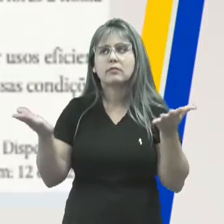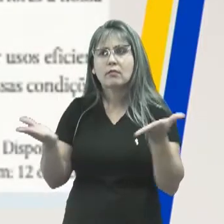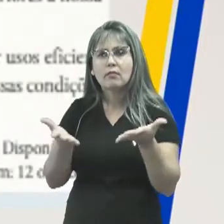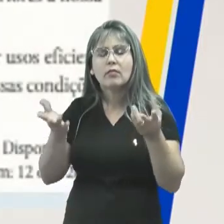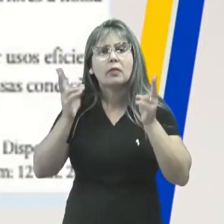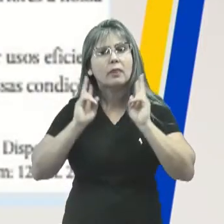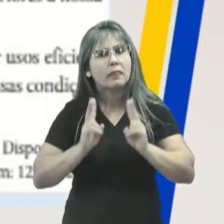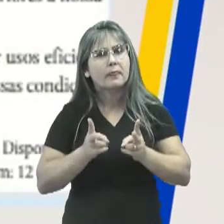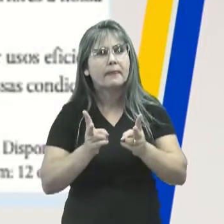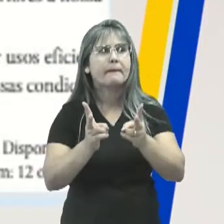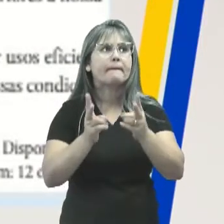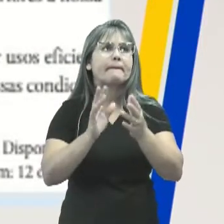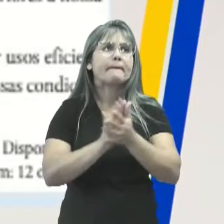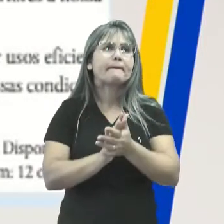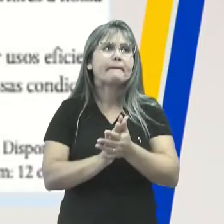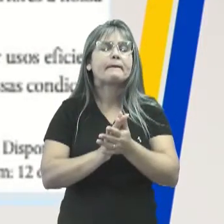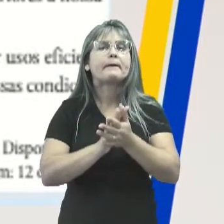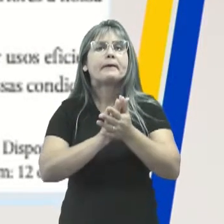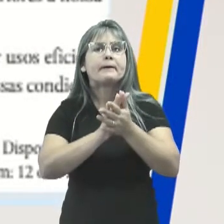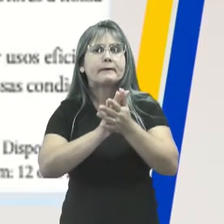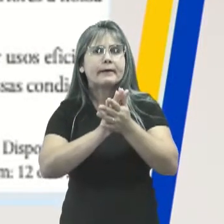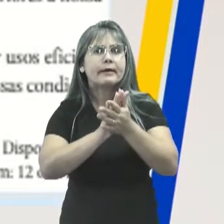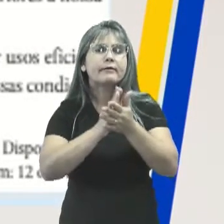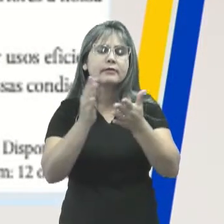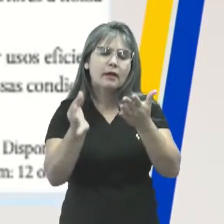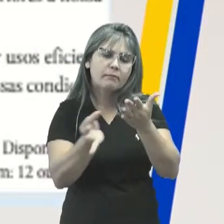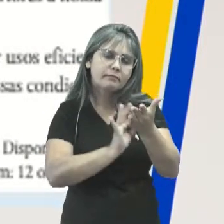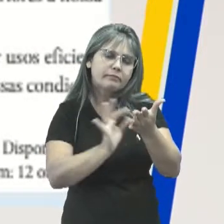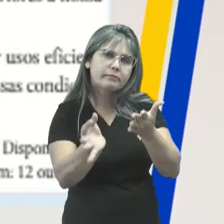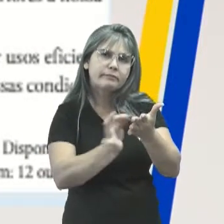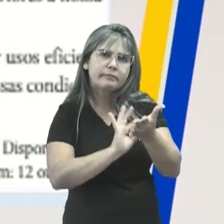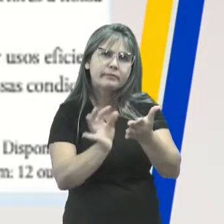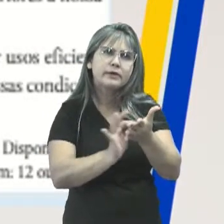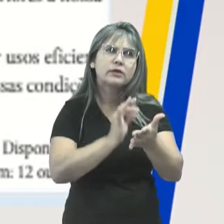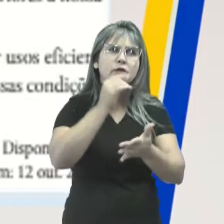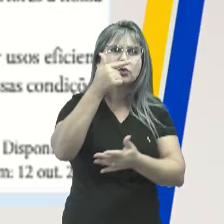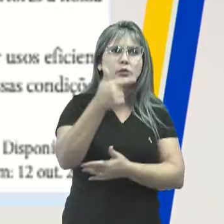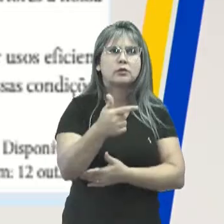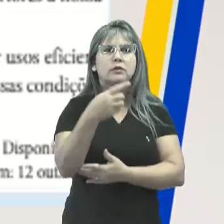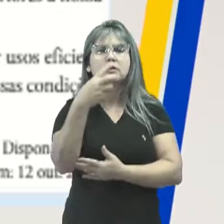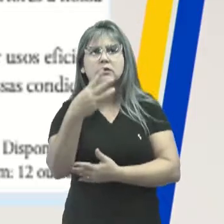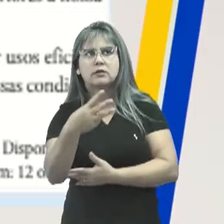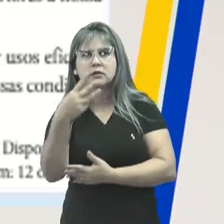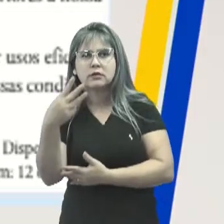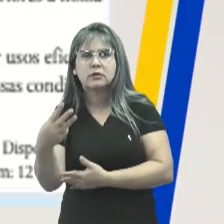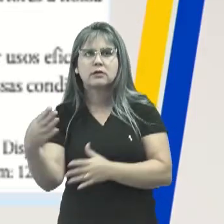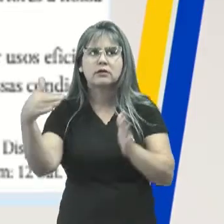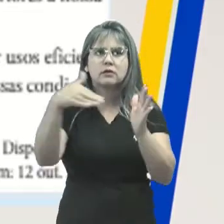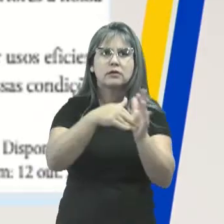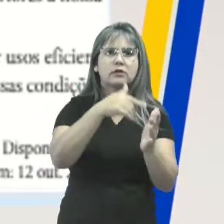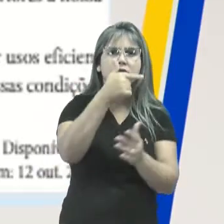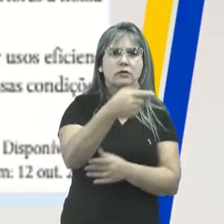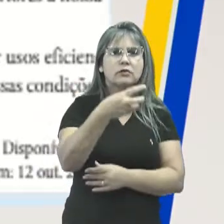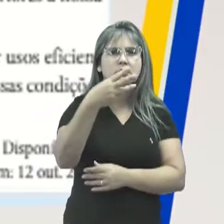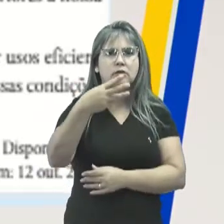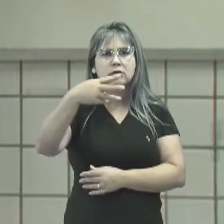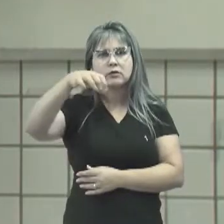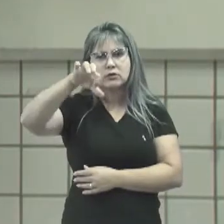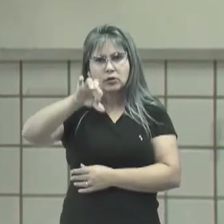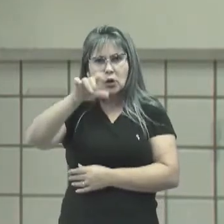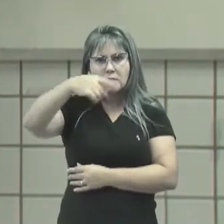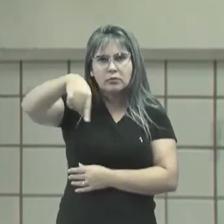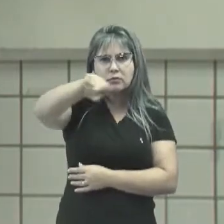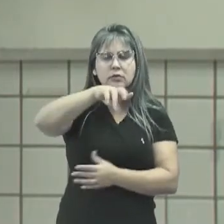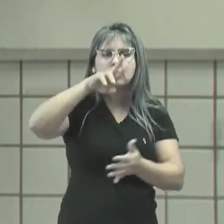continua lá na página 233 e eu vou lá passar para um texto complementar com vocês. O primeiro